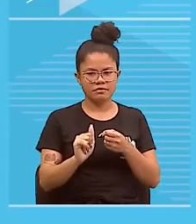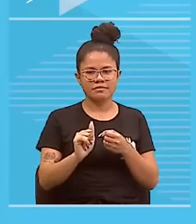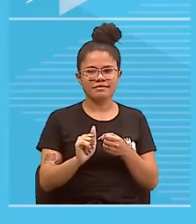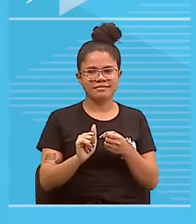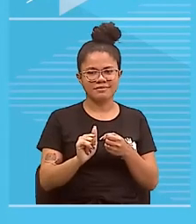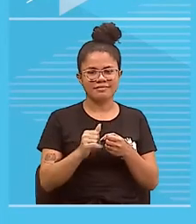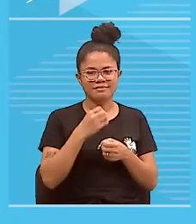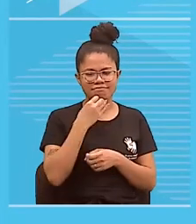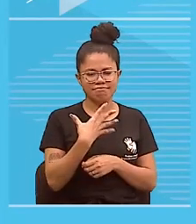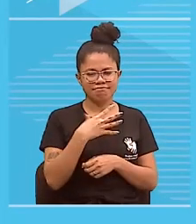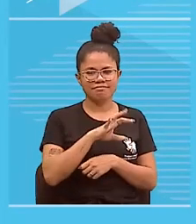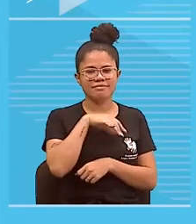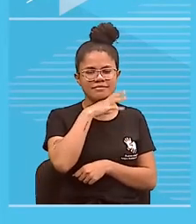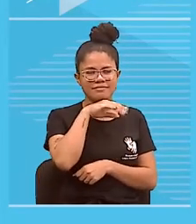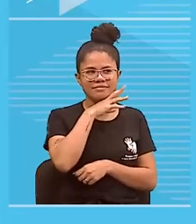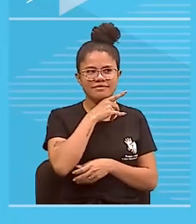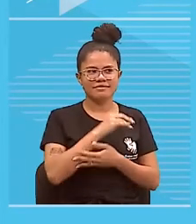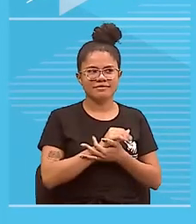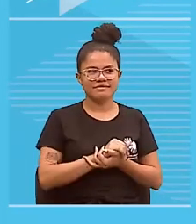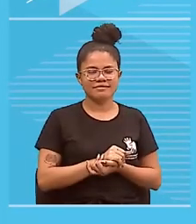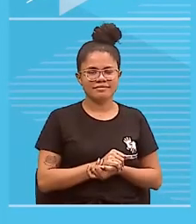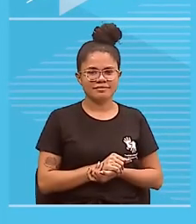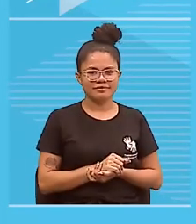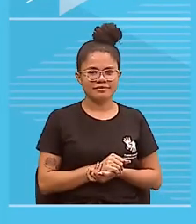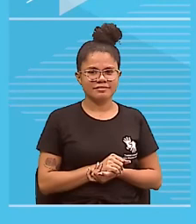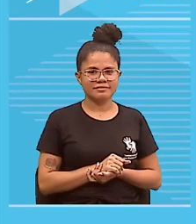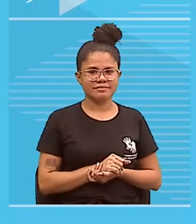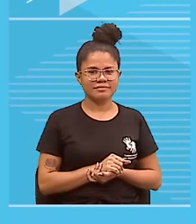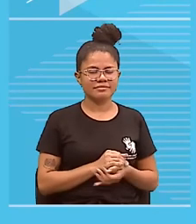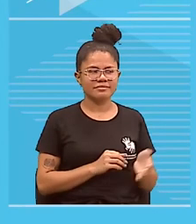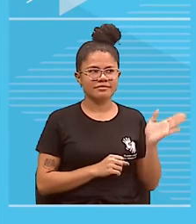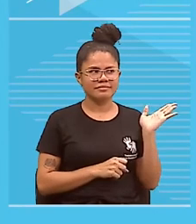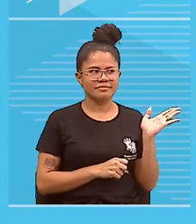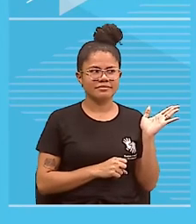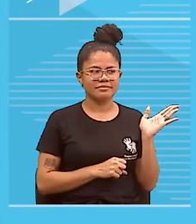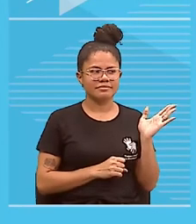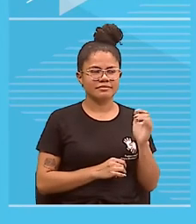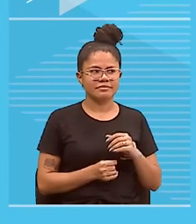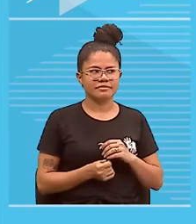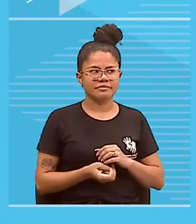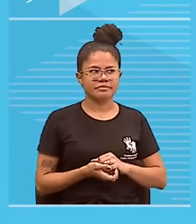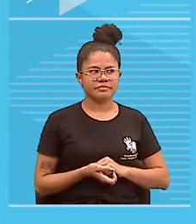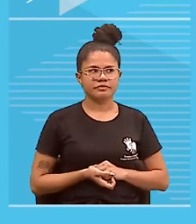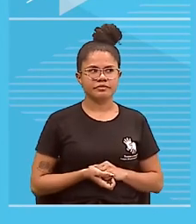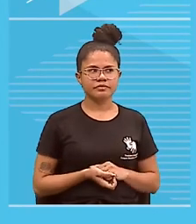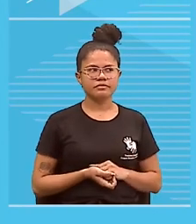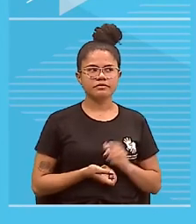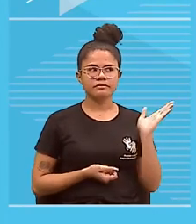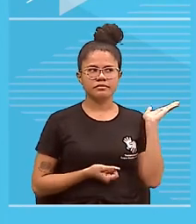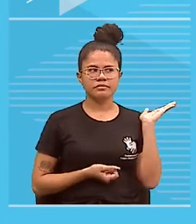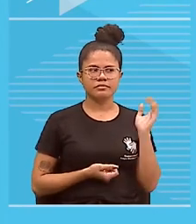é dos a barriga tá reclamando olha actina retina são